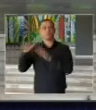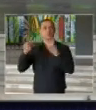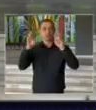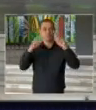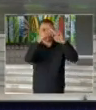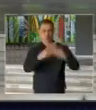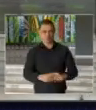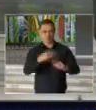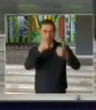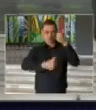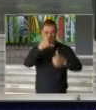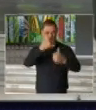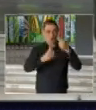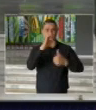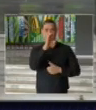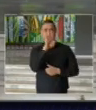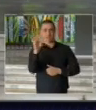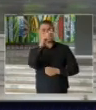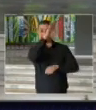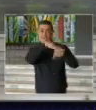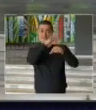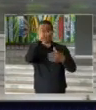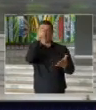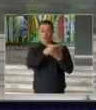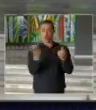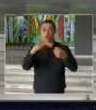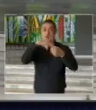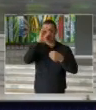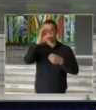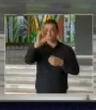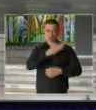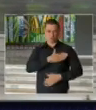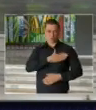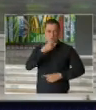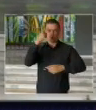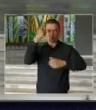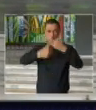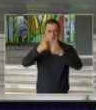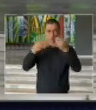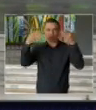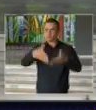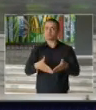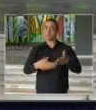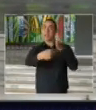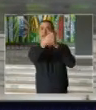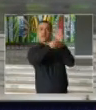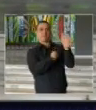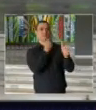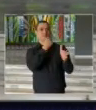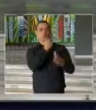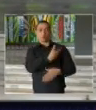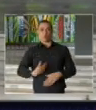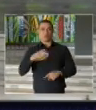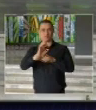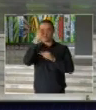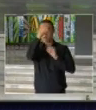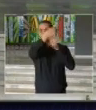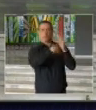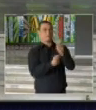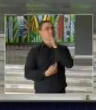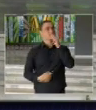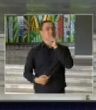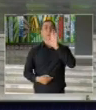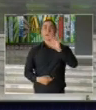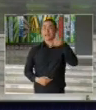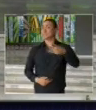falta três rodadas, não tem ninguém do esporte aqui. Ah, brincadeira, igual você falou, né? Canelada em cima de canelada. Tá louco. E vou dizer, ele quer mandar